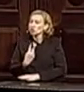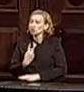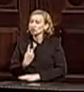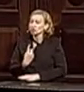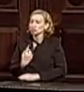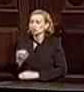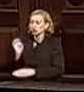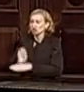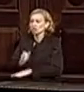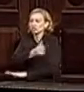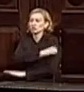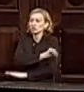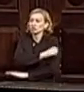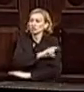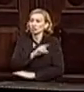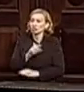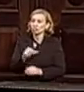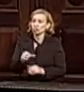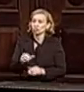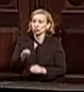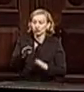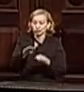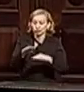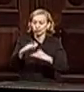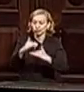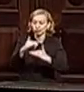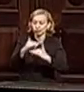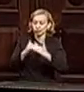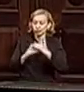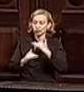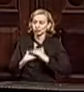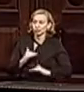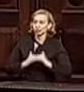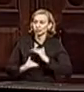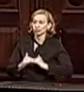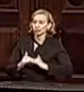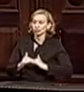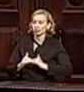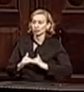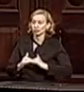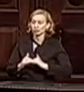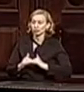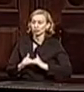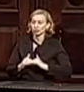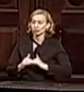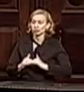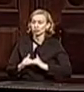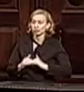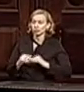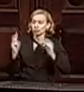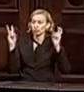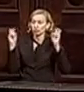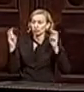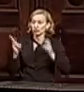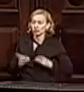Janeiro regredindo em termos de tratamento de câncer em função